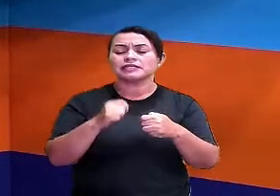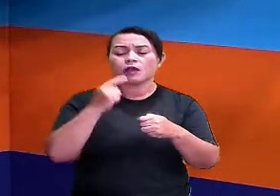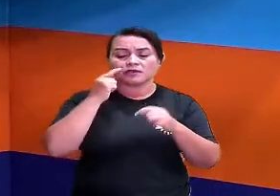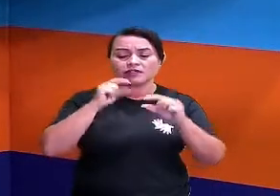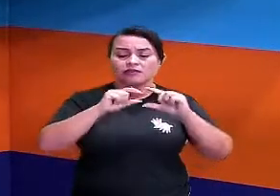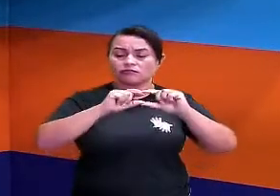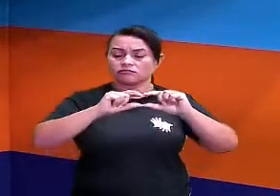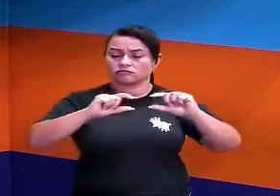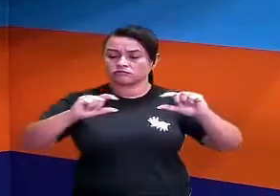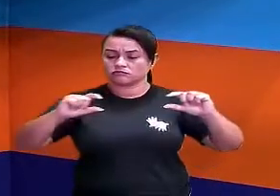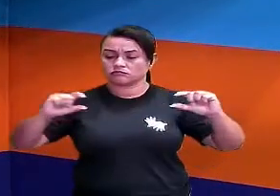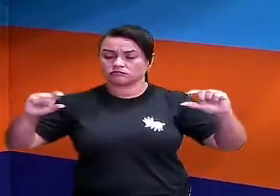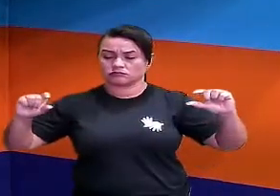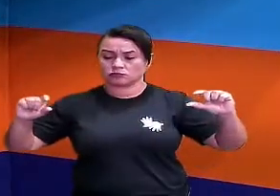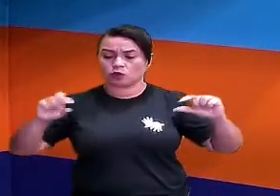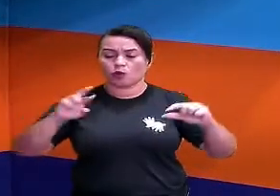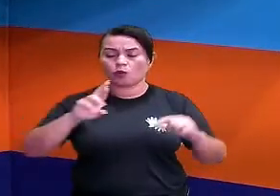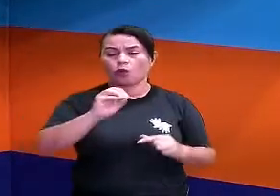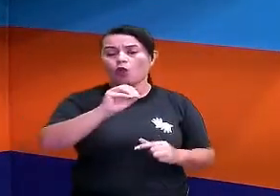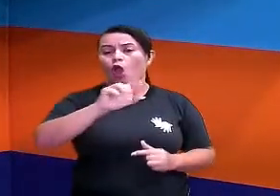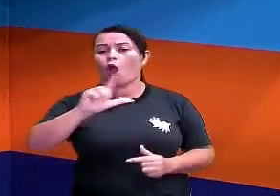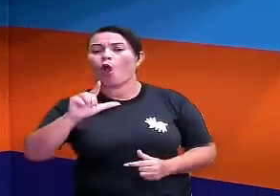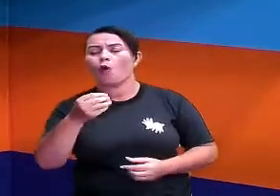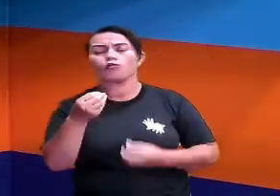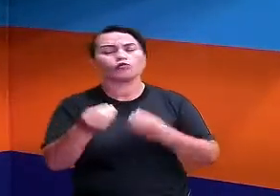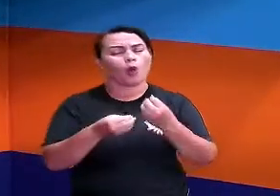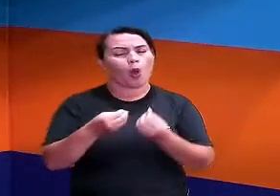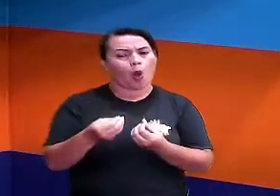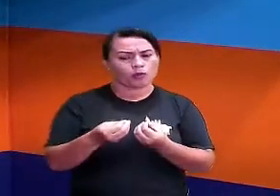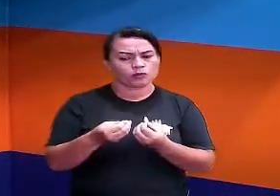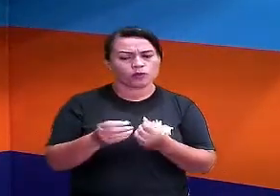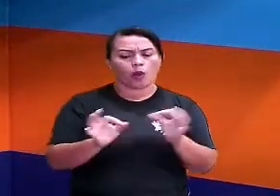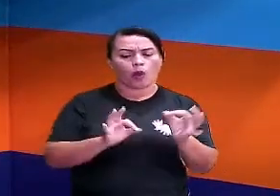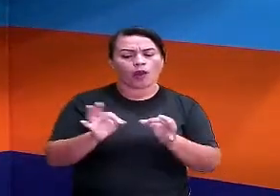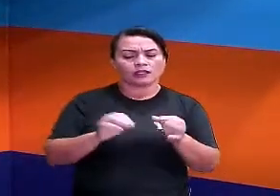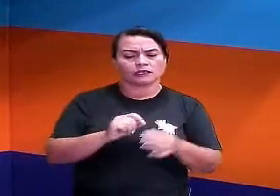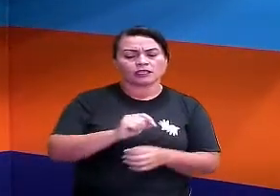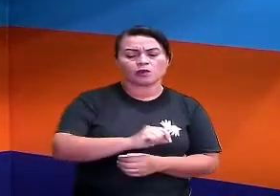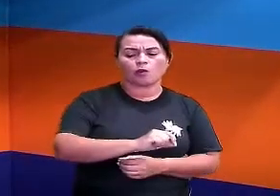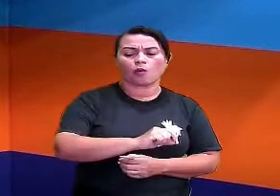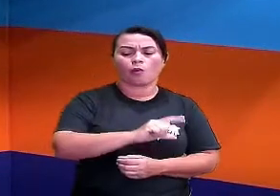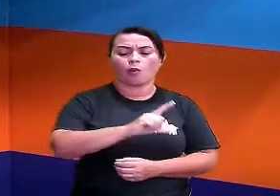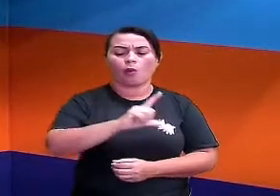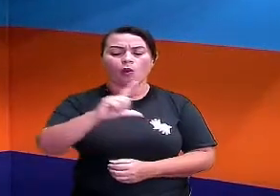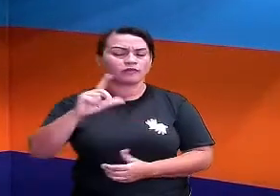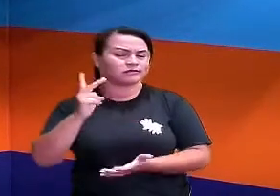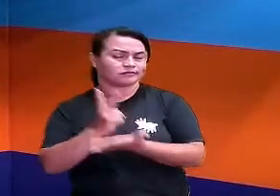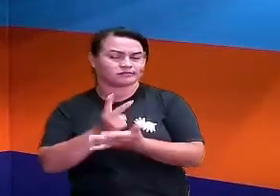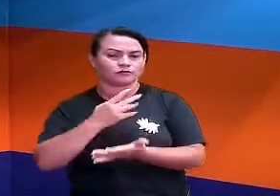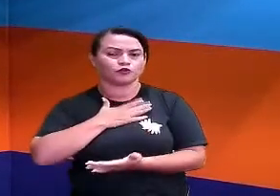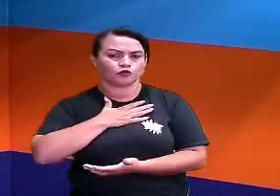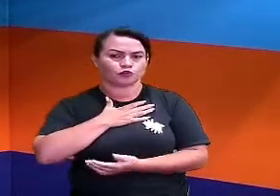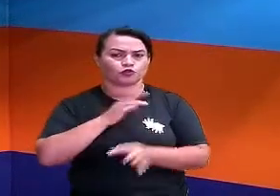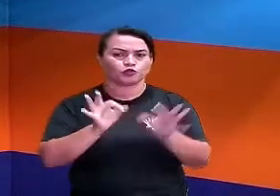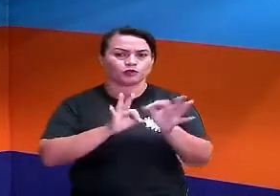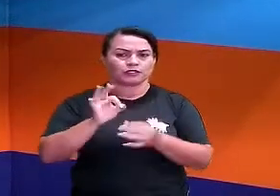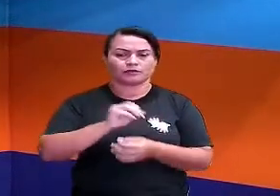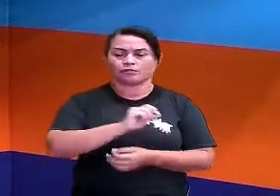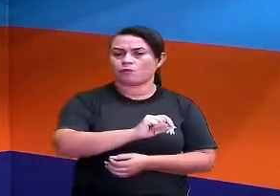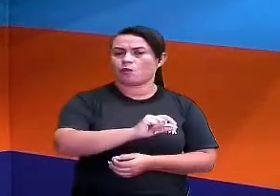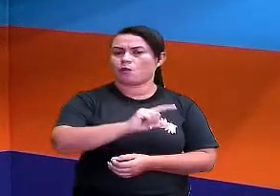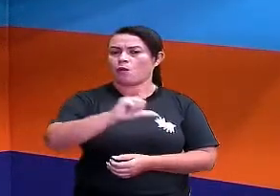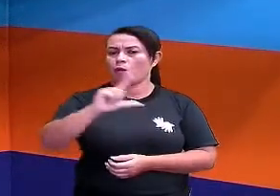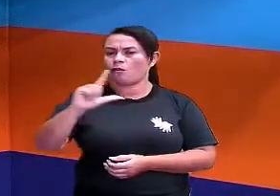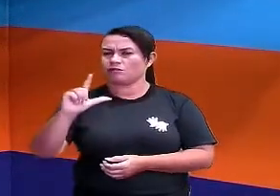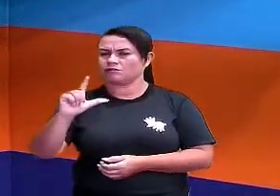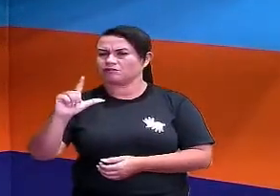para vocês, né? Eu preciso organizar em ordem crescente. Eu gosto sempre de organizar em ordem crescente, tá? Nada de